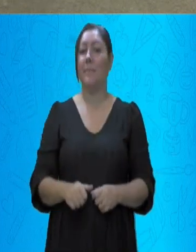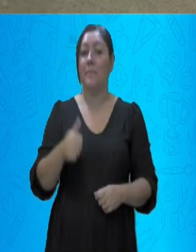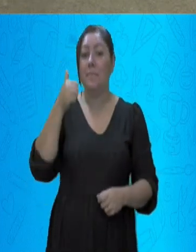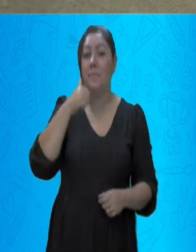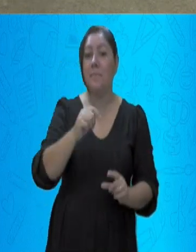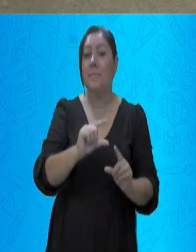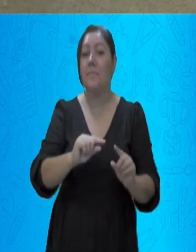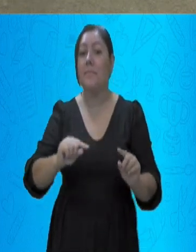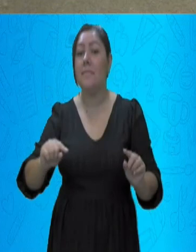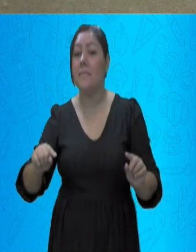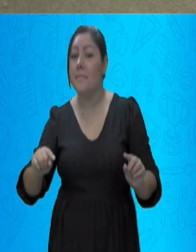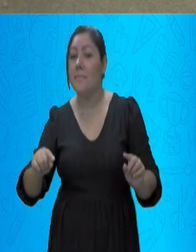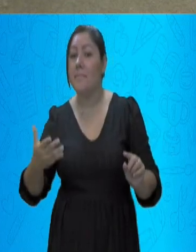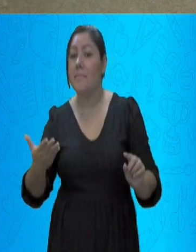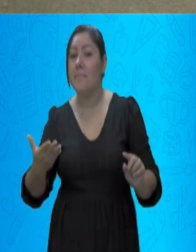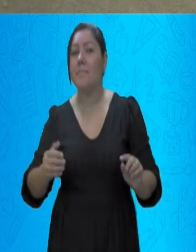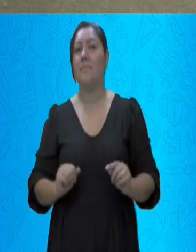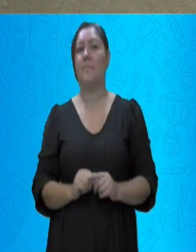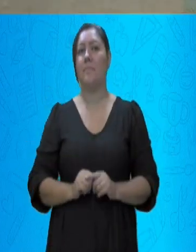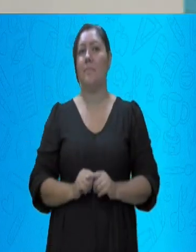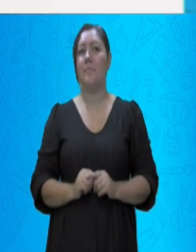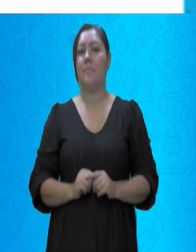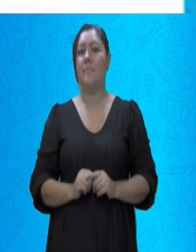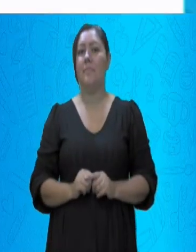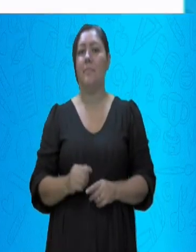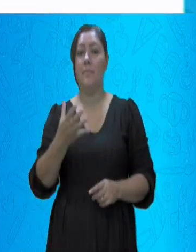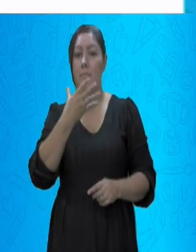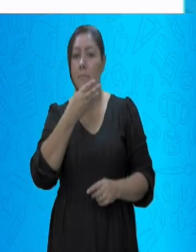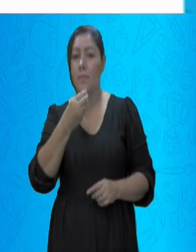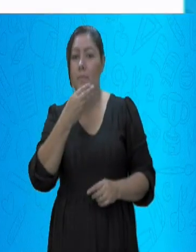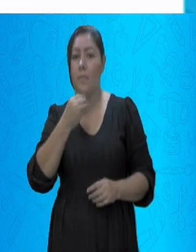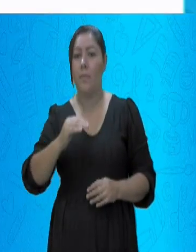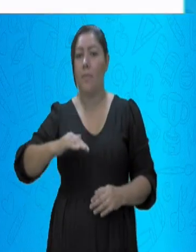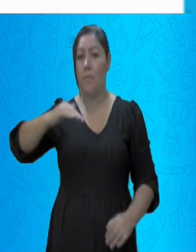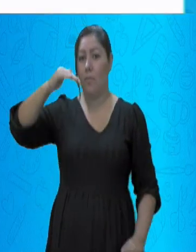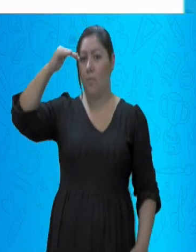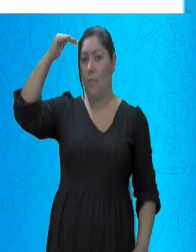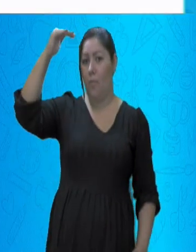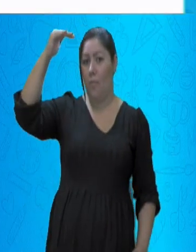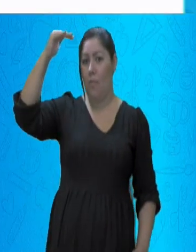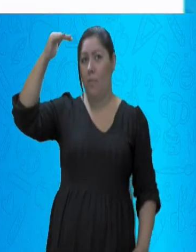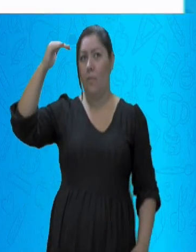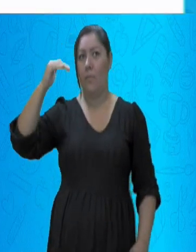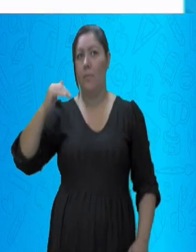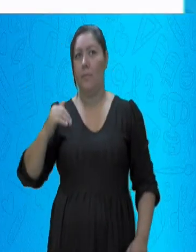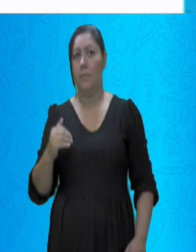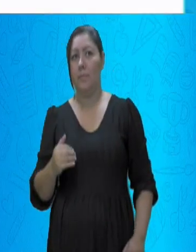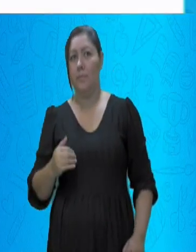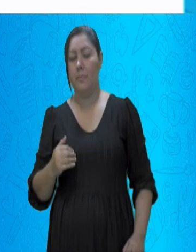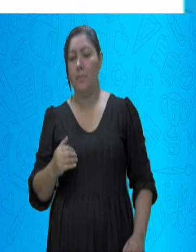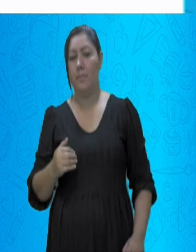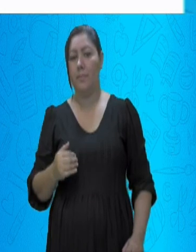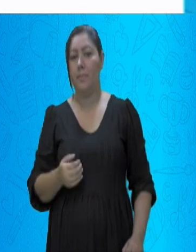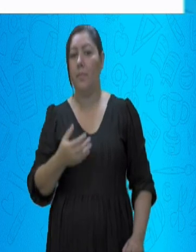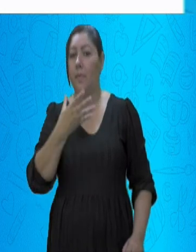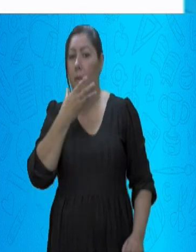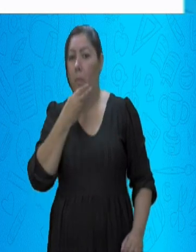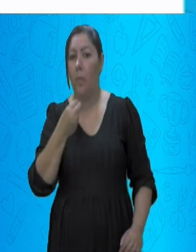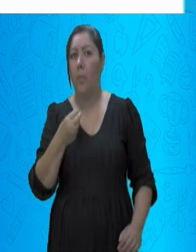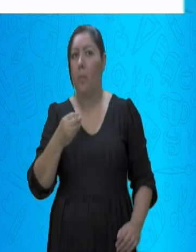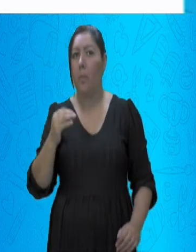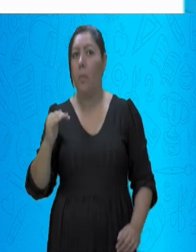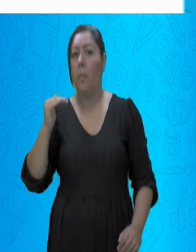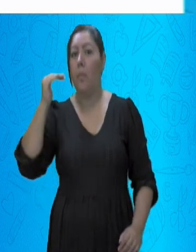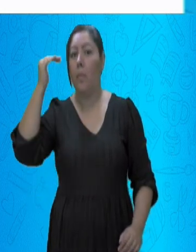Homem grande, qual que é a diferença? O contrário de grande. Pense aí. Homem grande, homem.